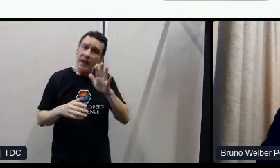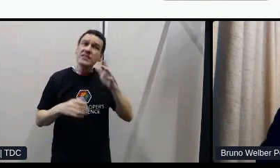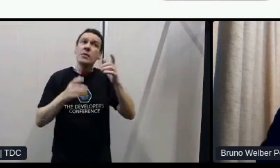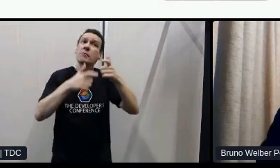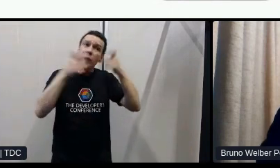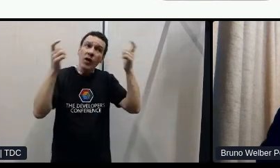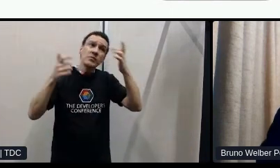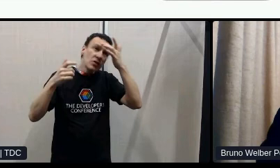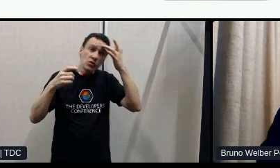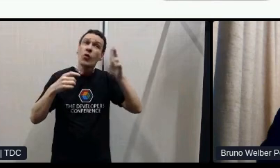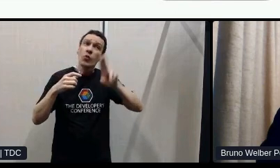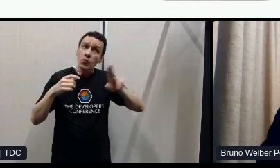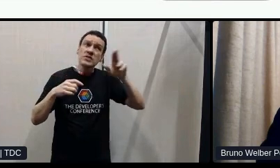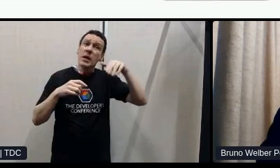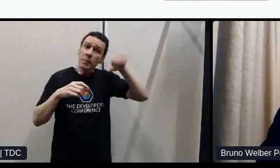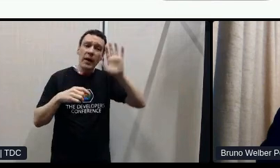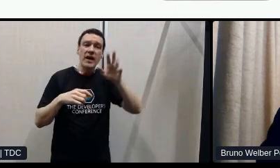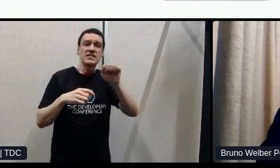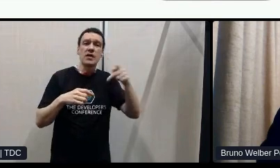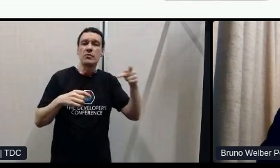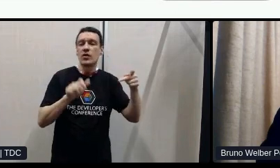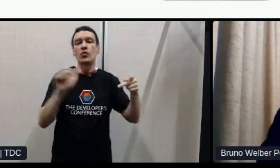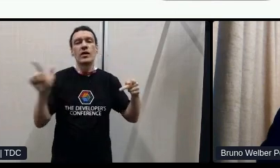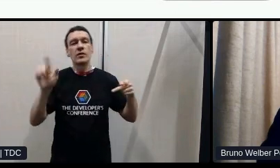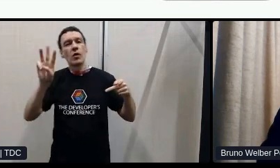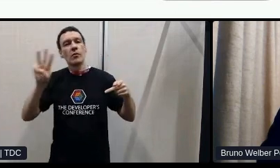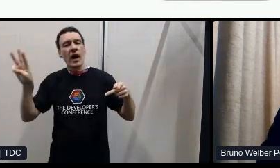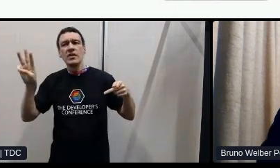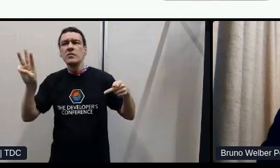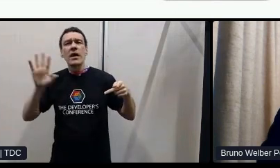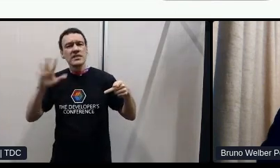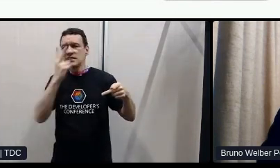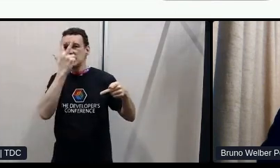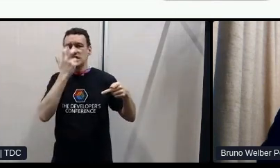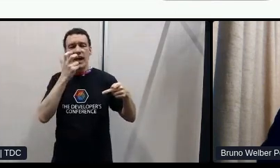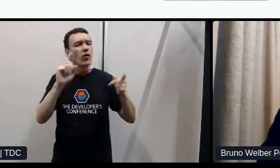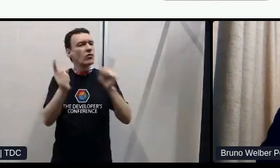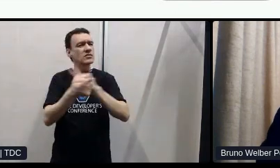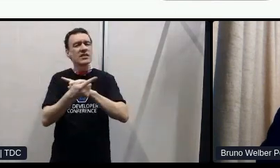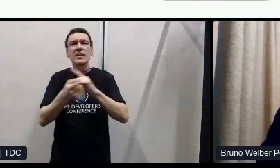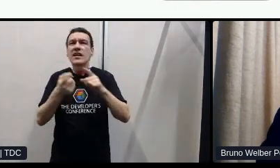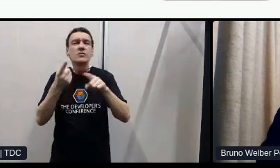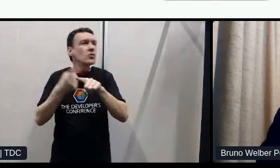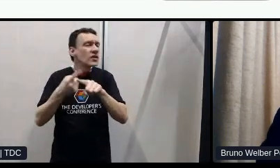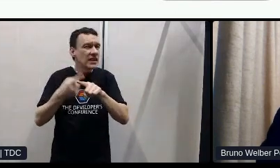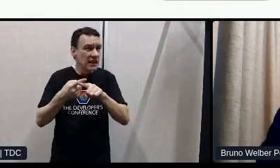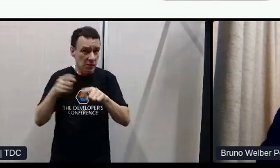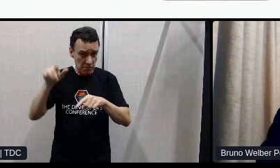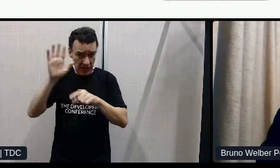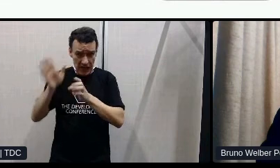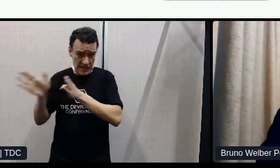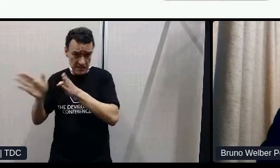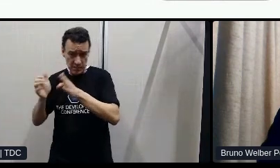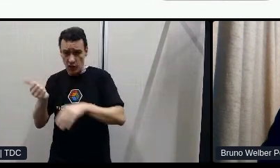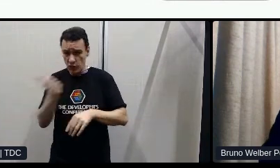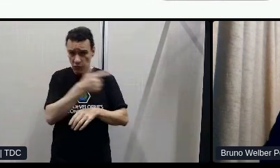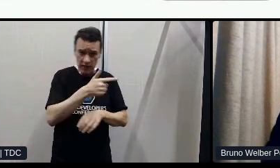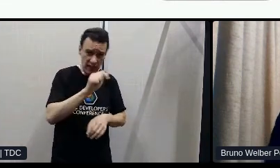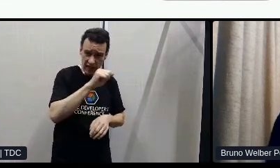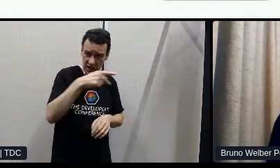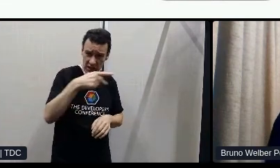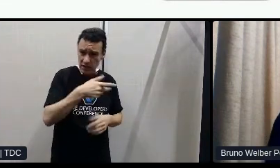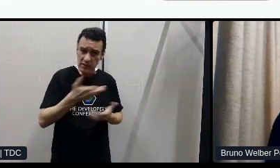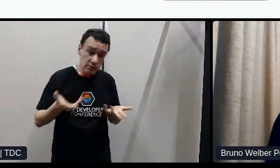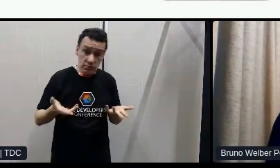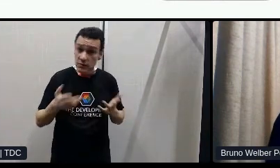aplicações web estão mais acessíveis. Não sabemos, mas é um ponto de atenção também bem curioso, bem interessante, que a